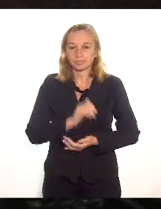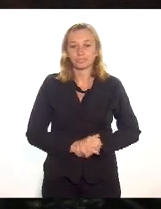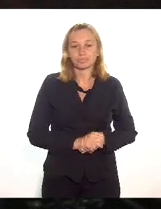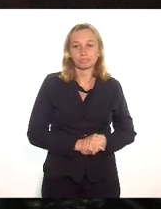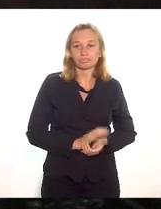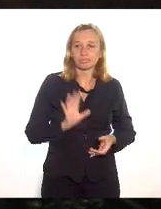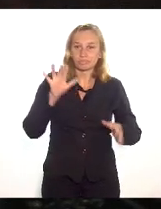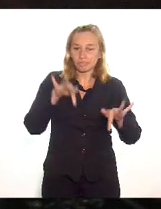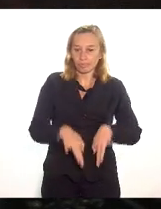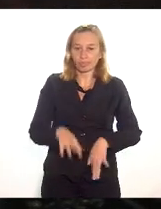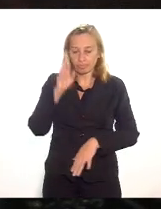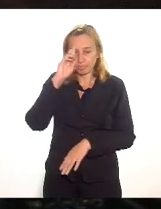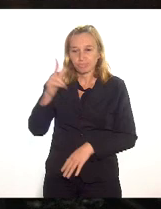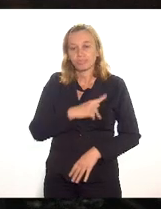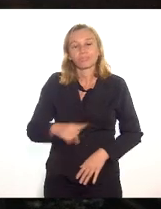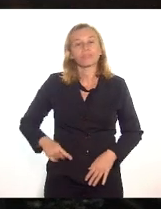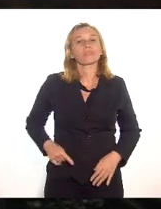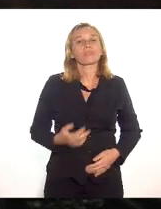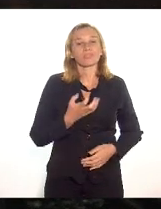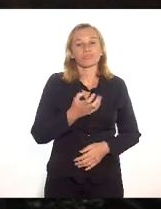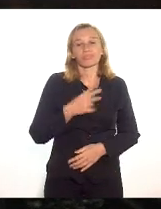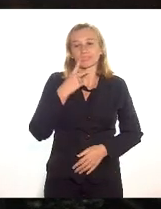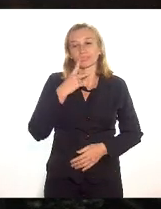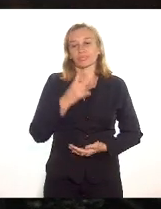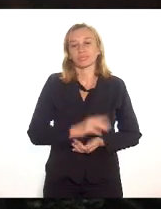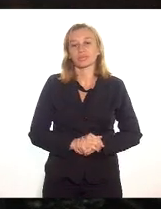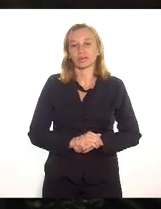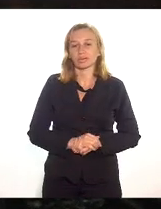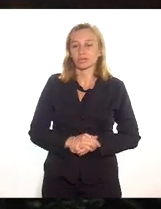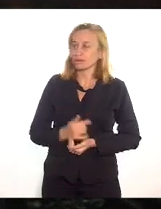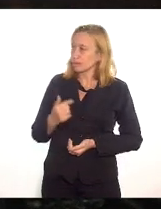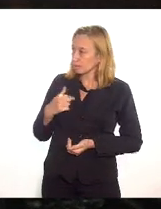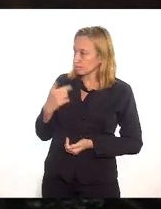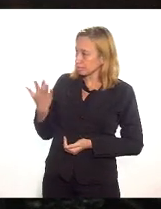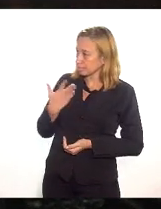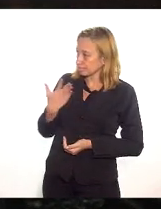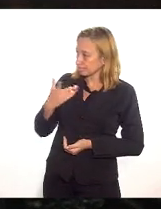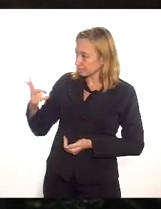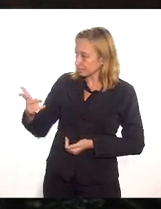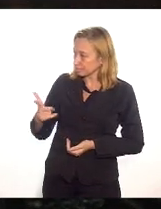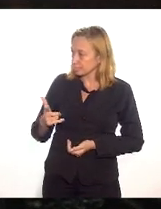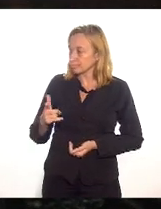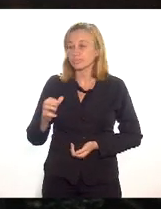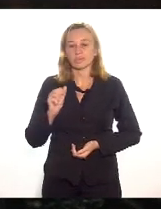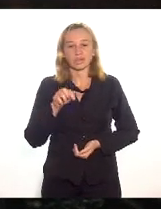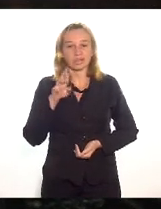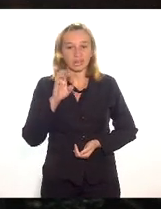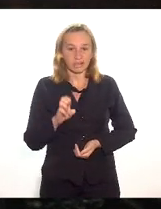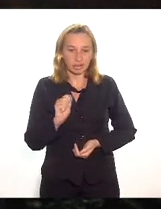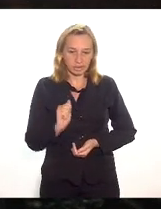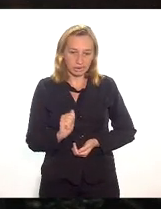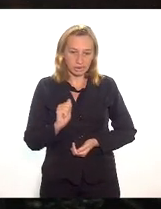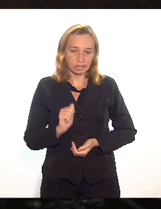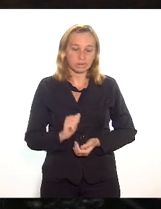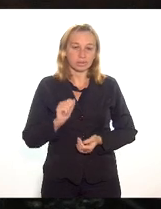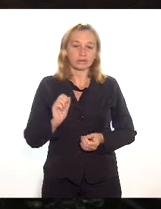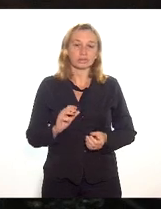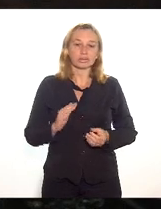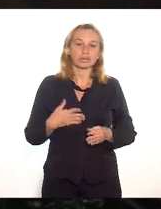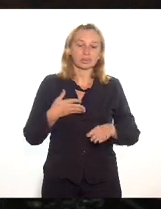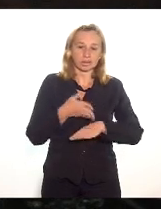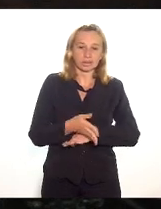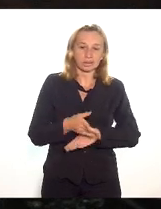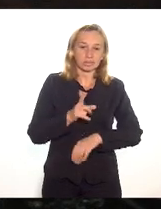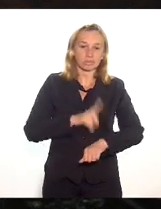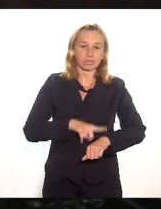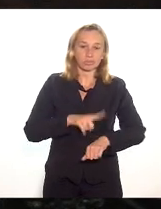Então, para concluir, presidente, eu queria dizer que a gente está ingressando, eu e a minha colega de partido, Adriana Baltazar, a gente está ingressando nesse momento com